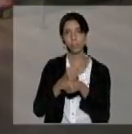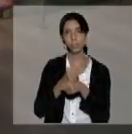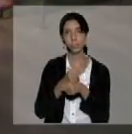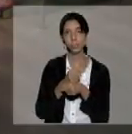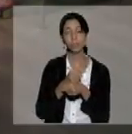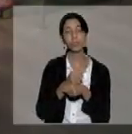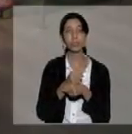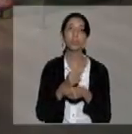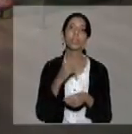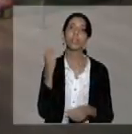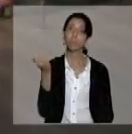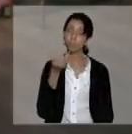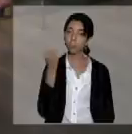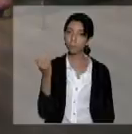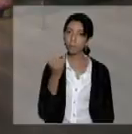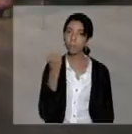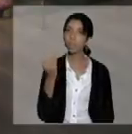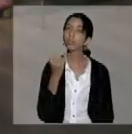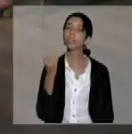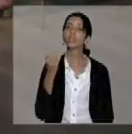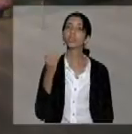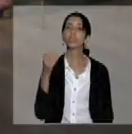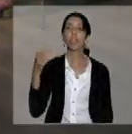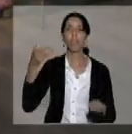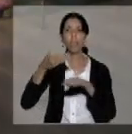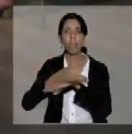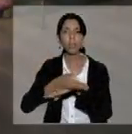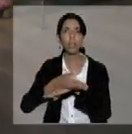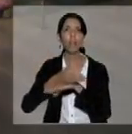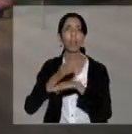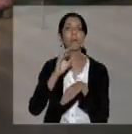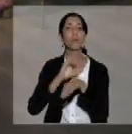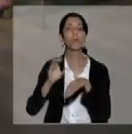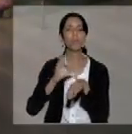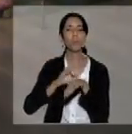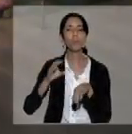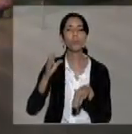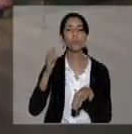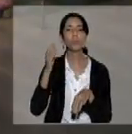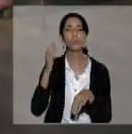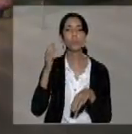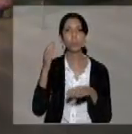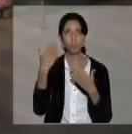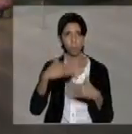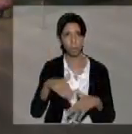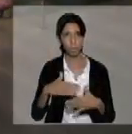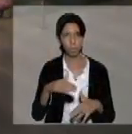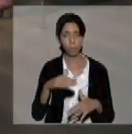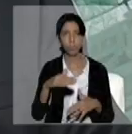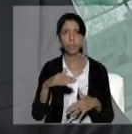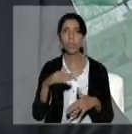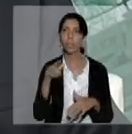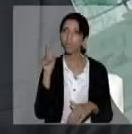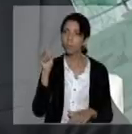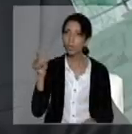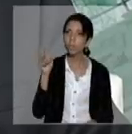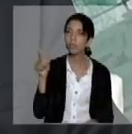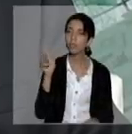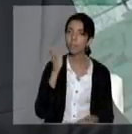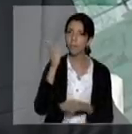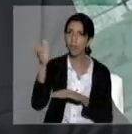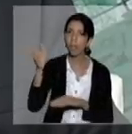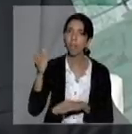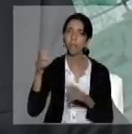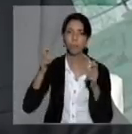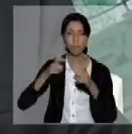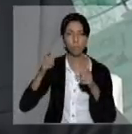É importante, Fernanda, que a entrada nesses cursos são provas. Sim. Você, quando abre por